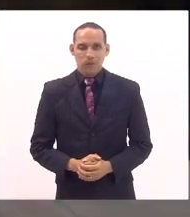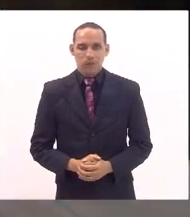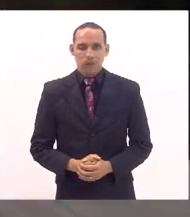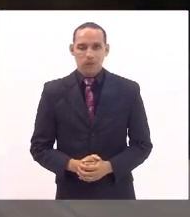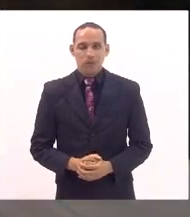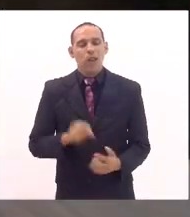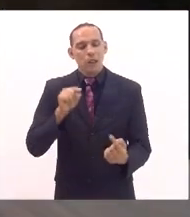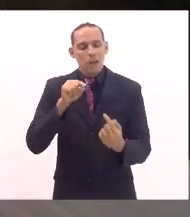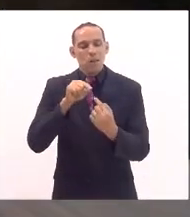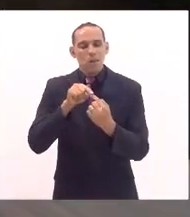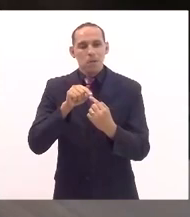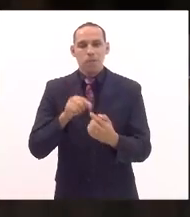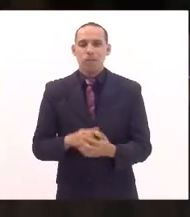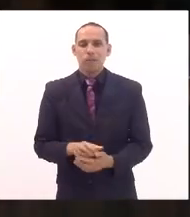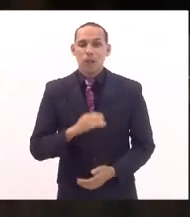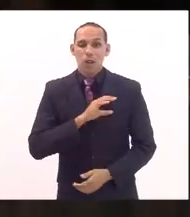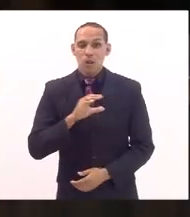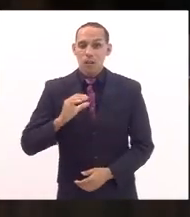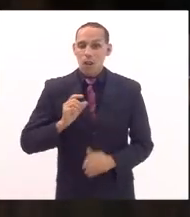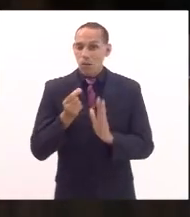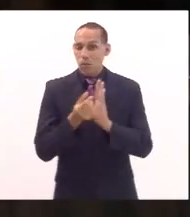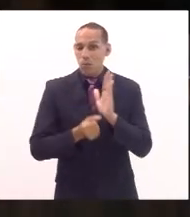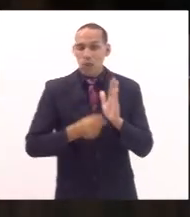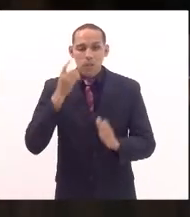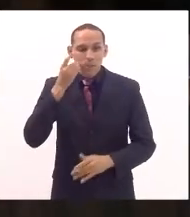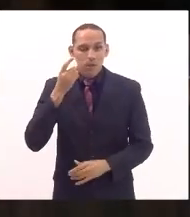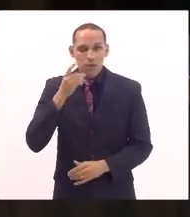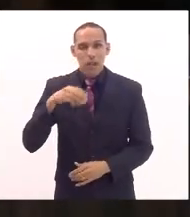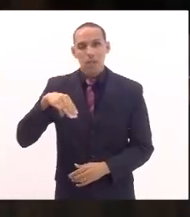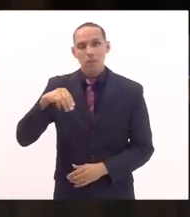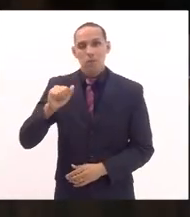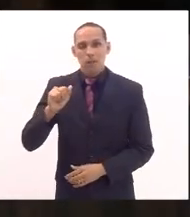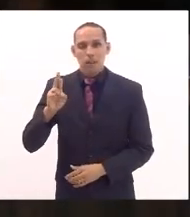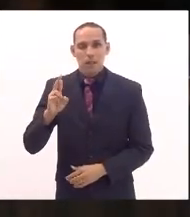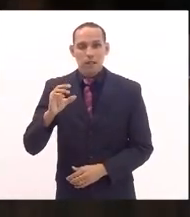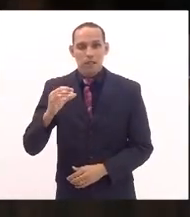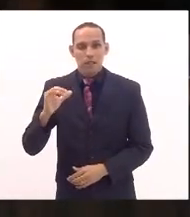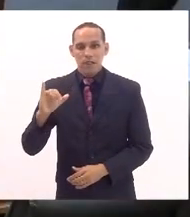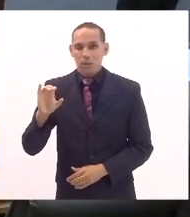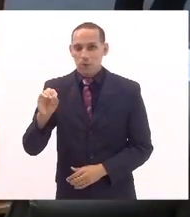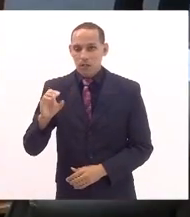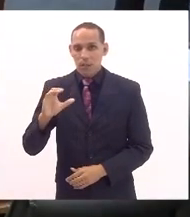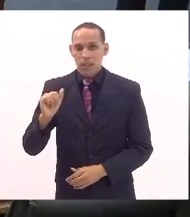o parecer favorável da comissão de orçamento deputado mas canela